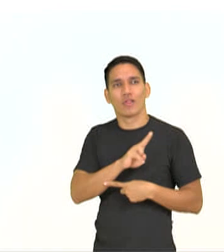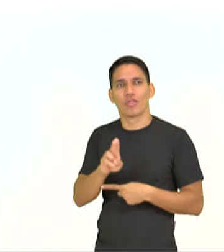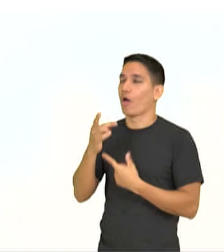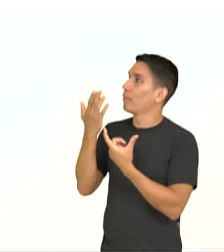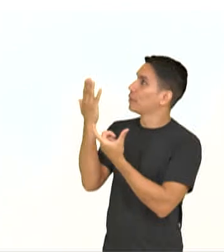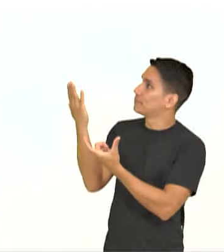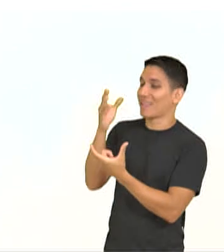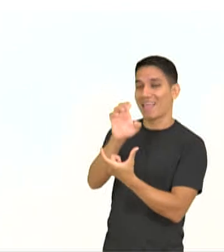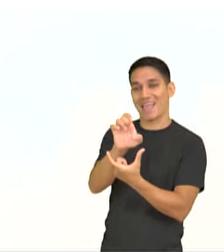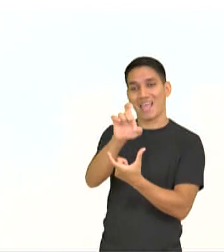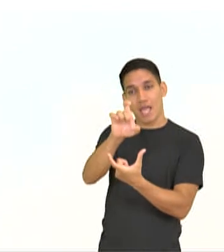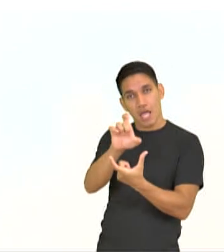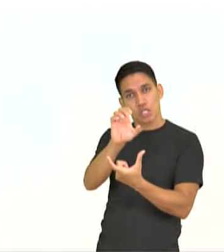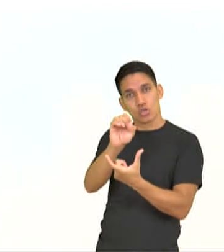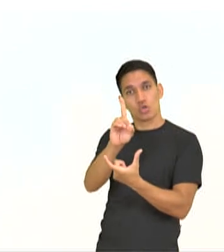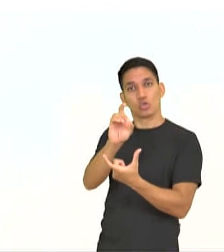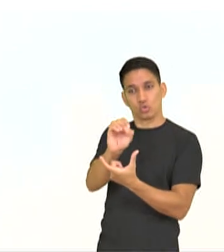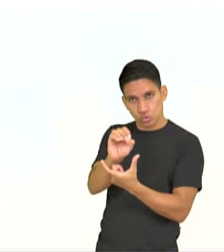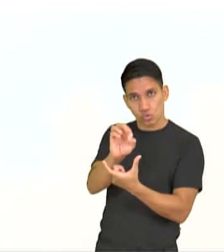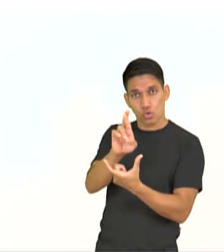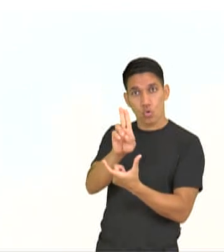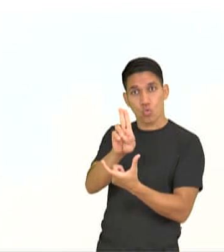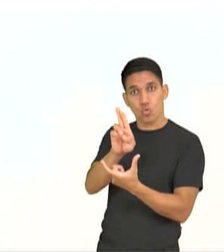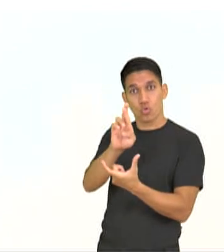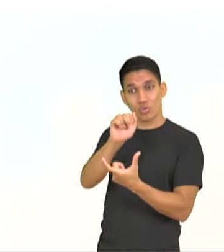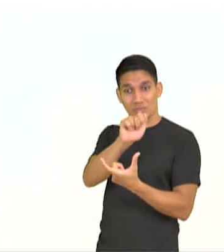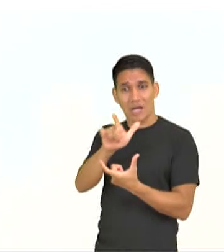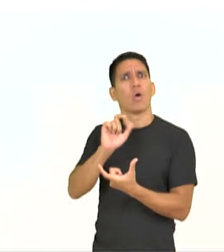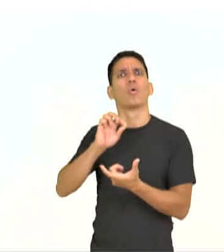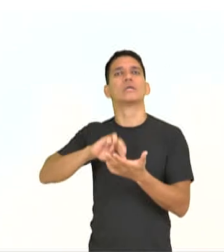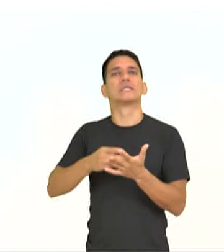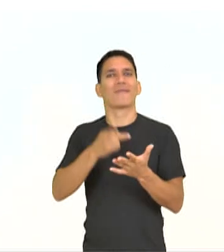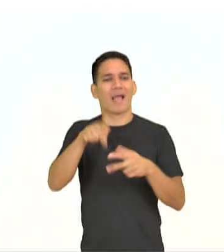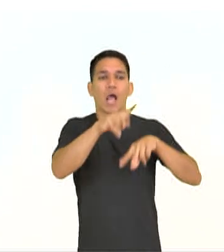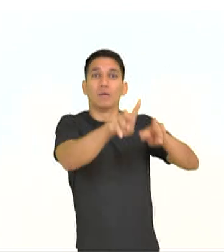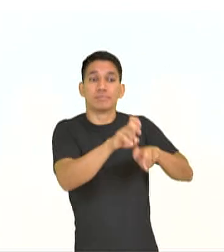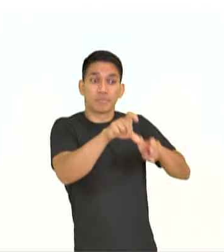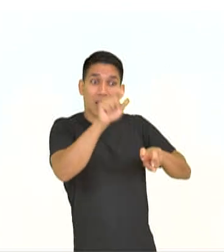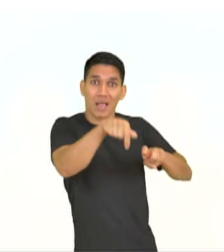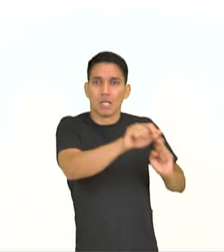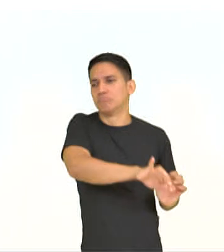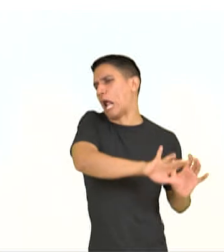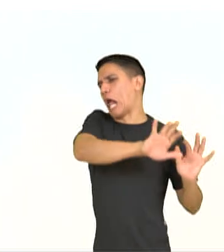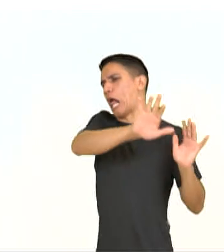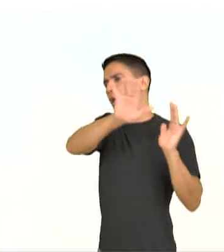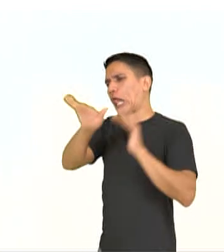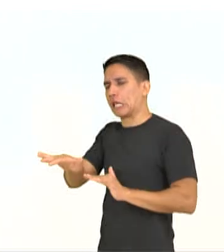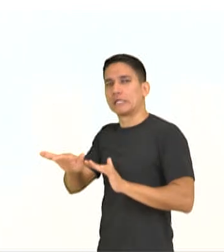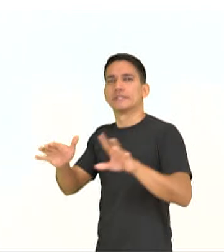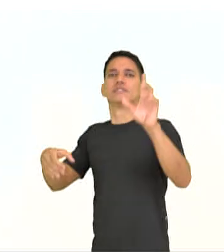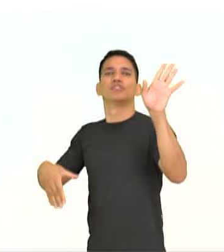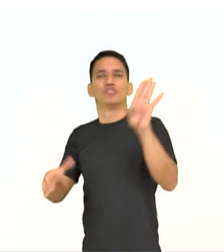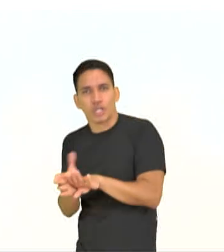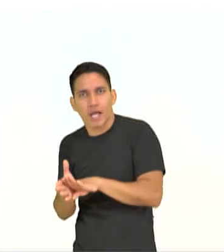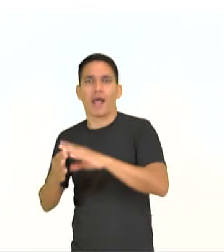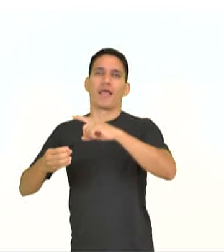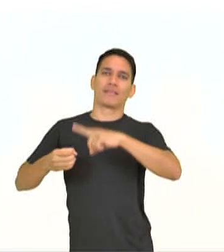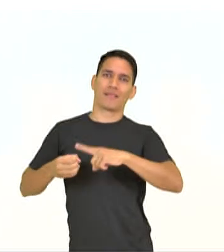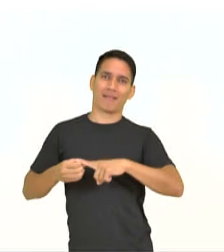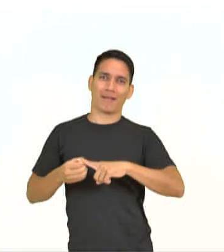de êxodo rural, provocando uma massa de trabalhadores desempregados. E você, sabe o que